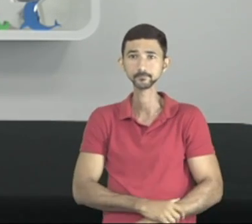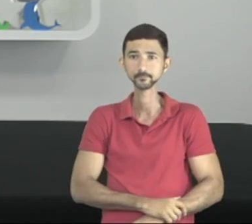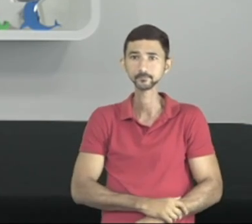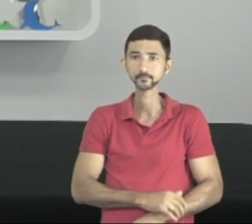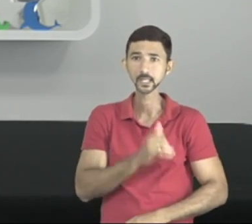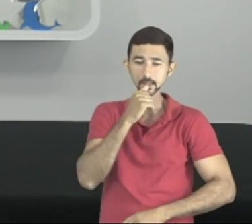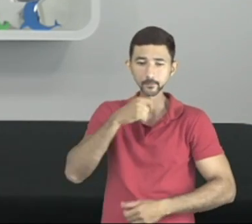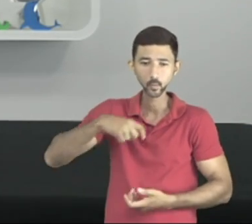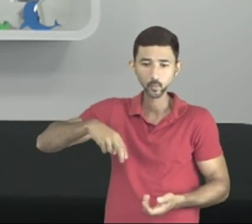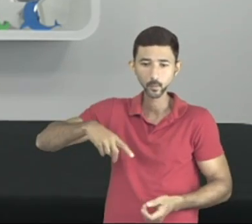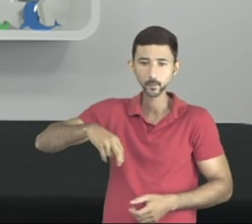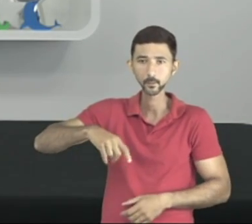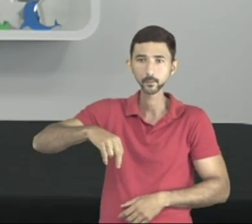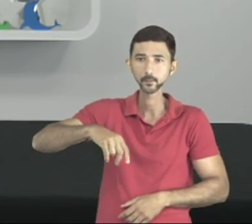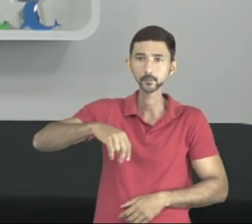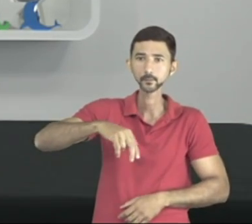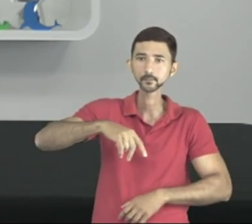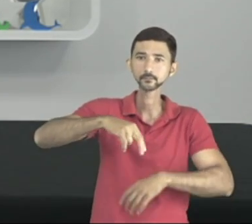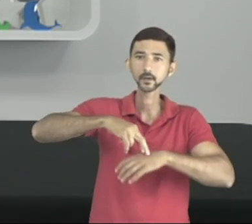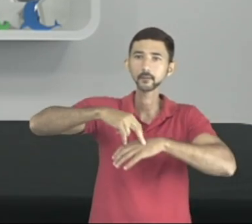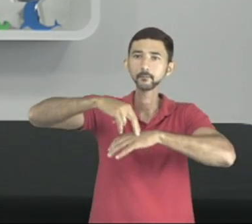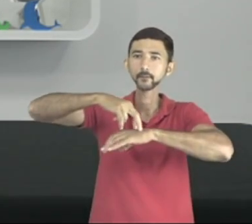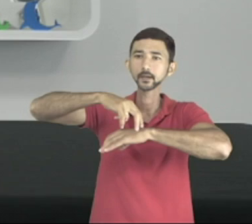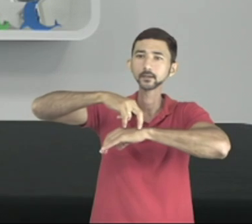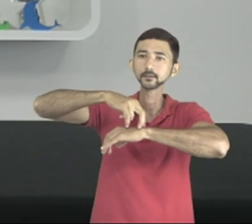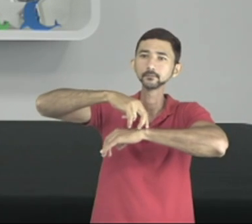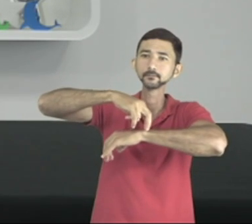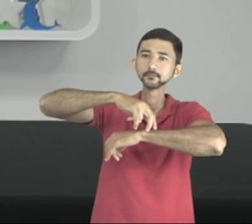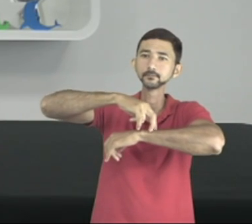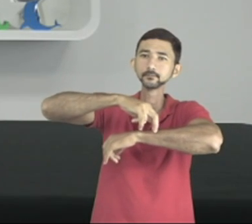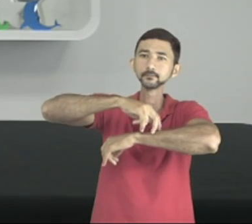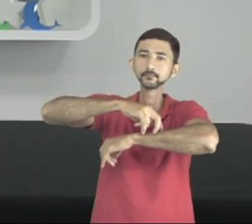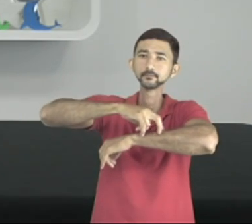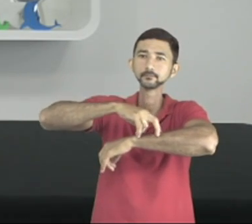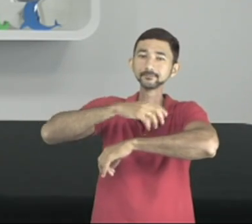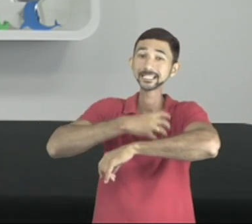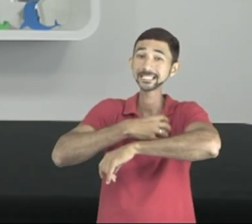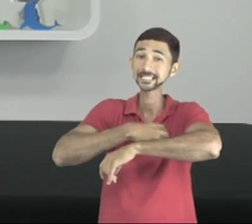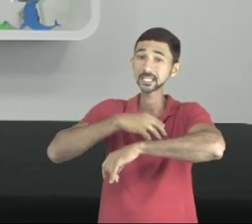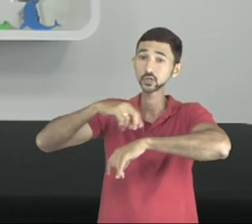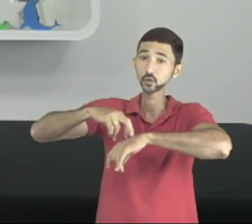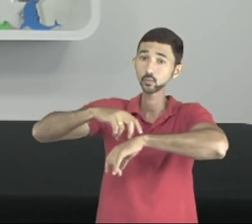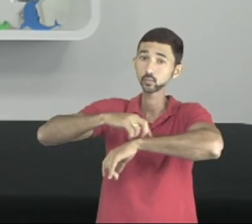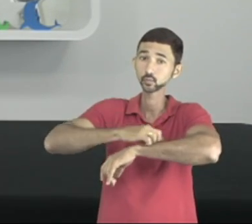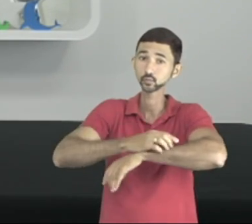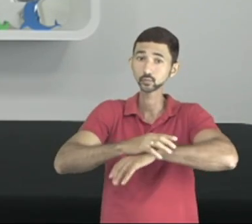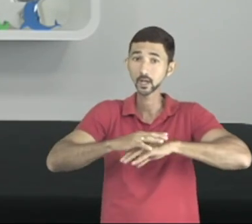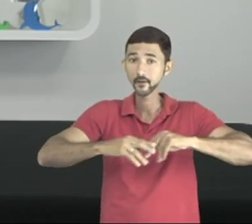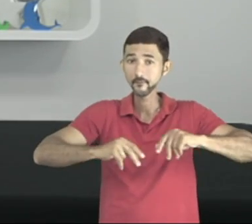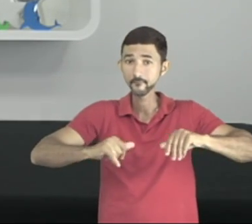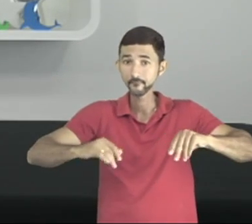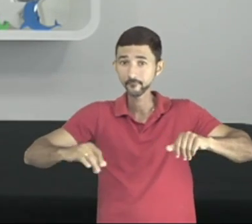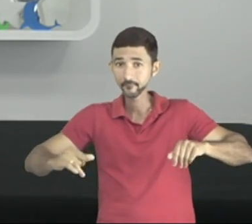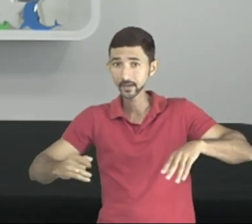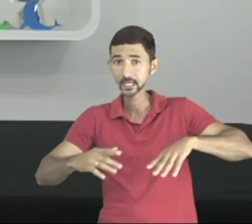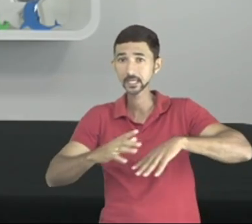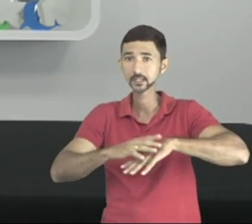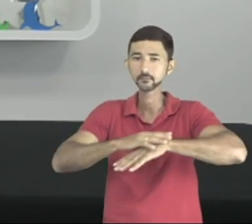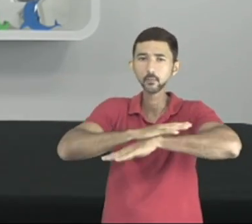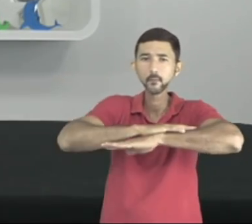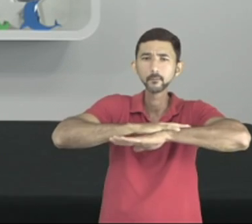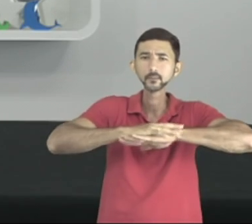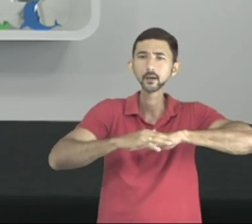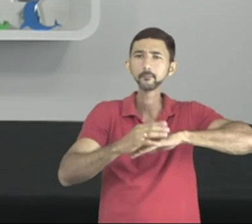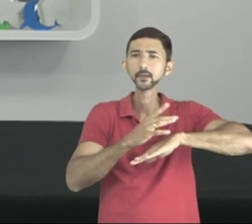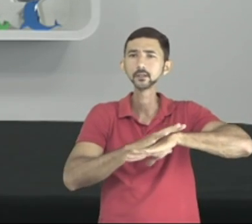quando tu vais andando, você pisa no asfalto, você pisa na areia e você pisa, digamos, num